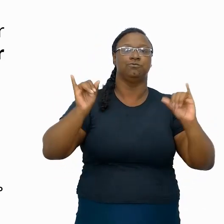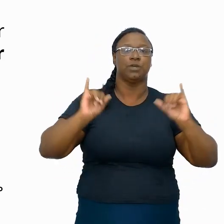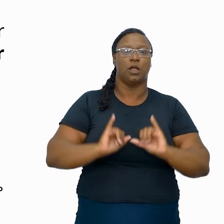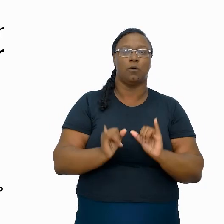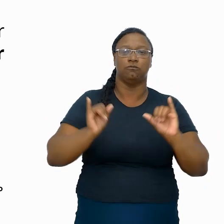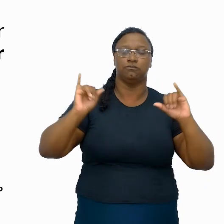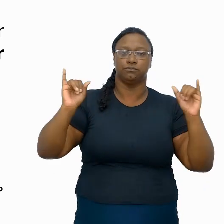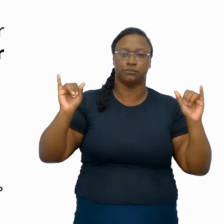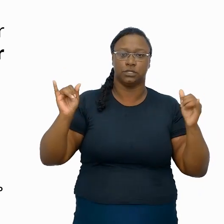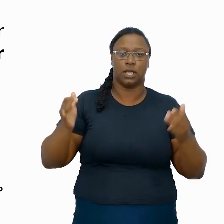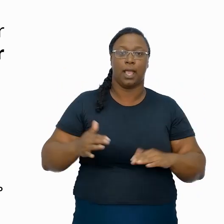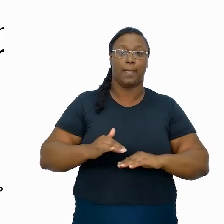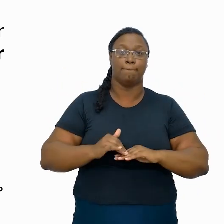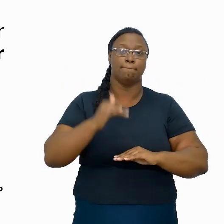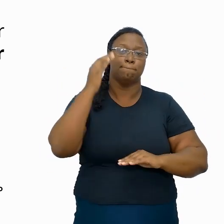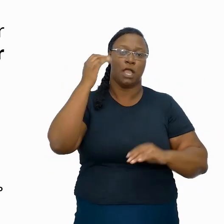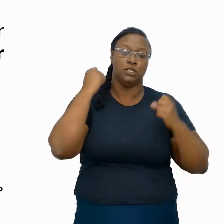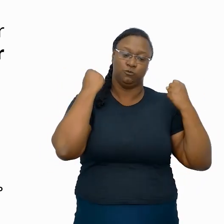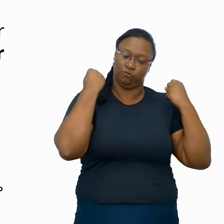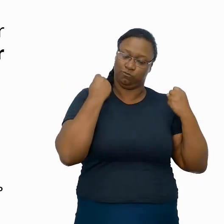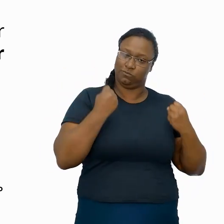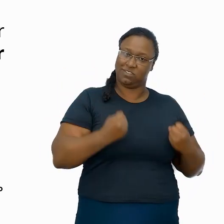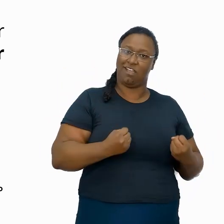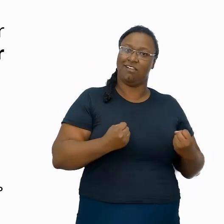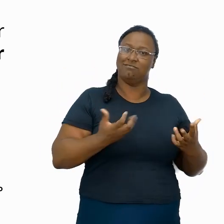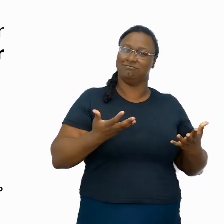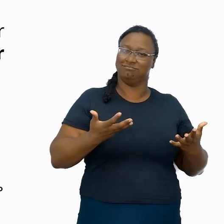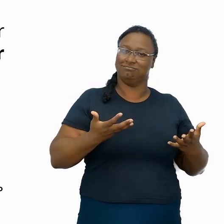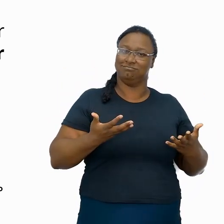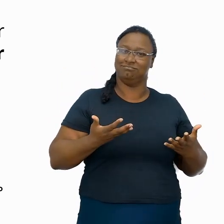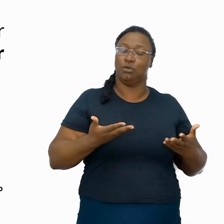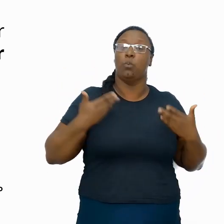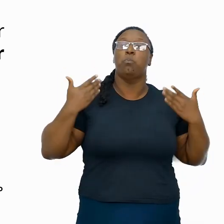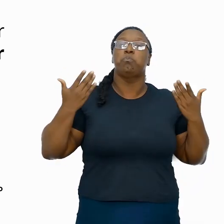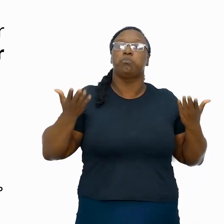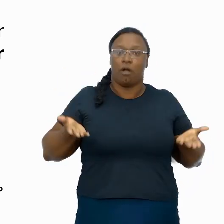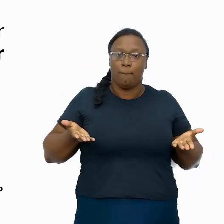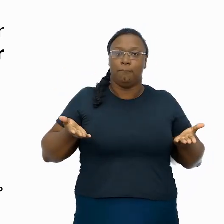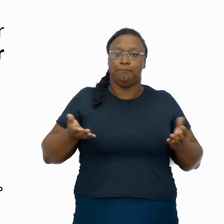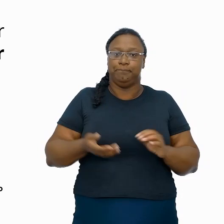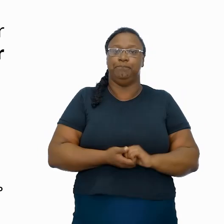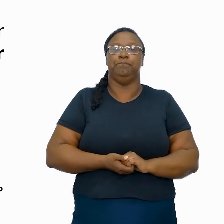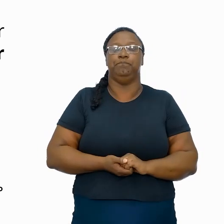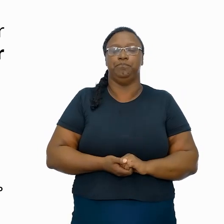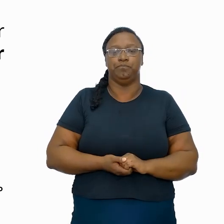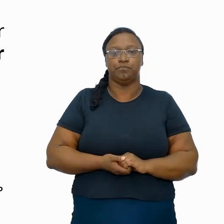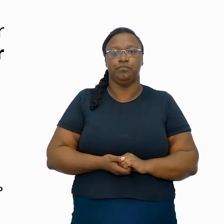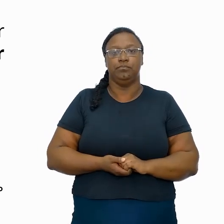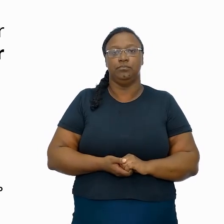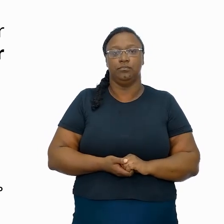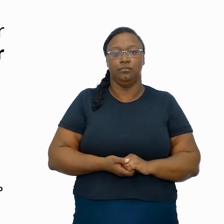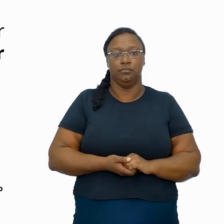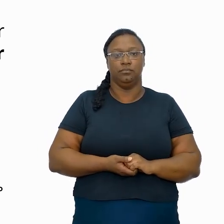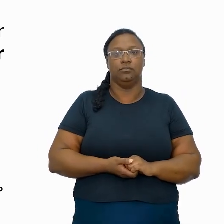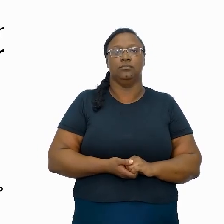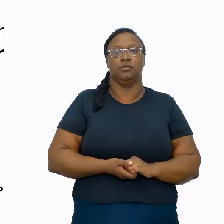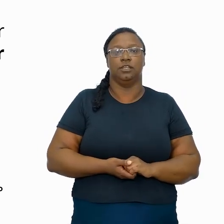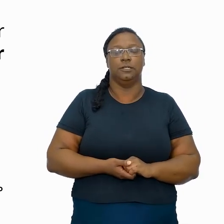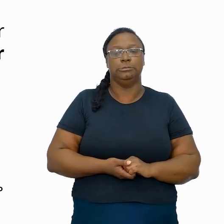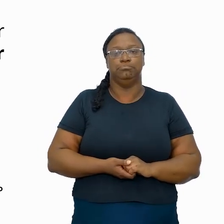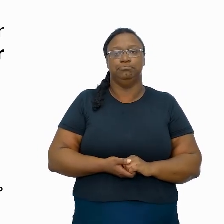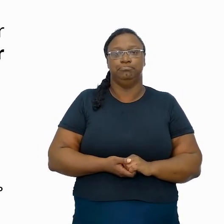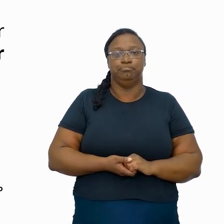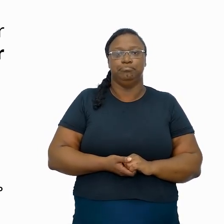usina hidrelétrica seria a mais eficiente, né, de acordo com a área alagada, claro.